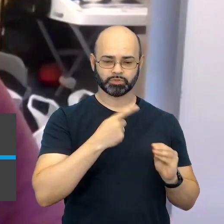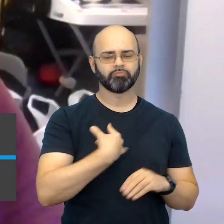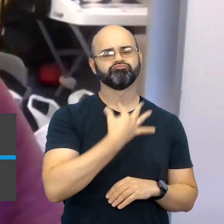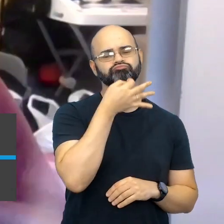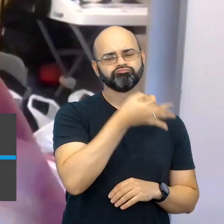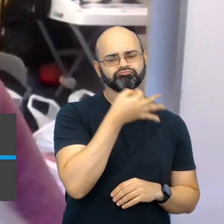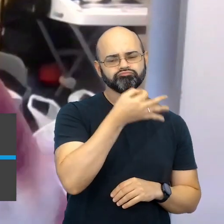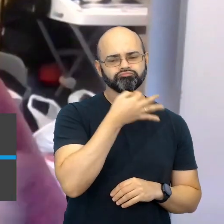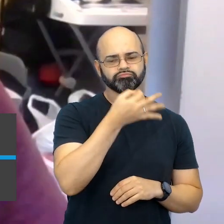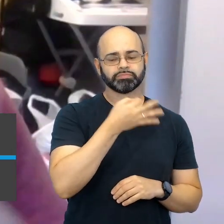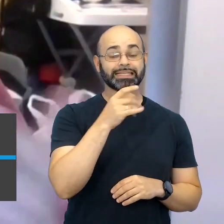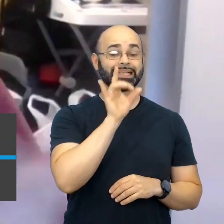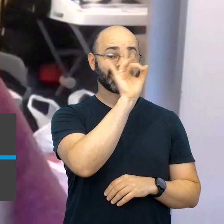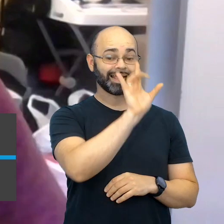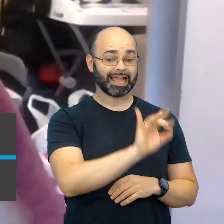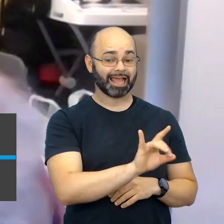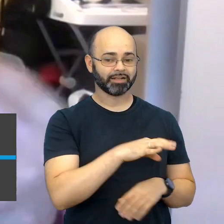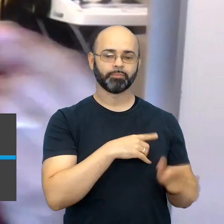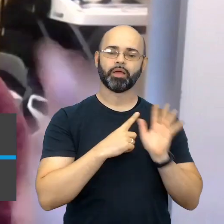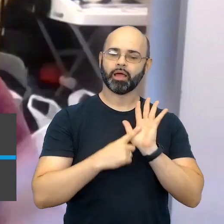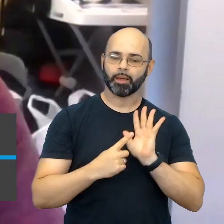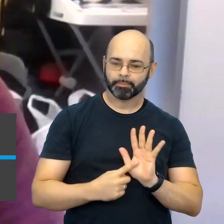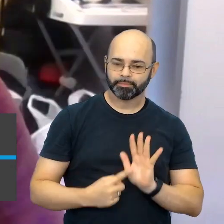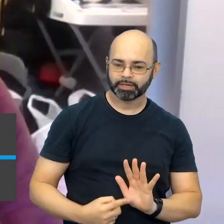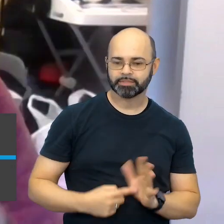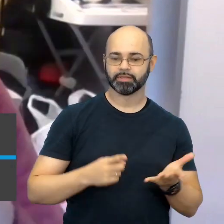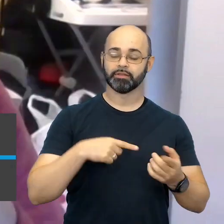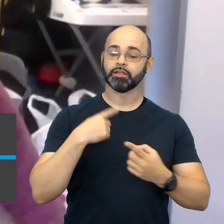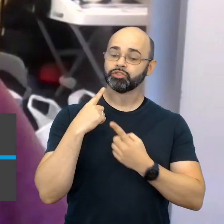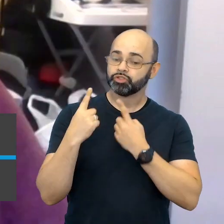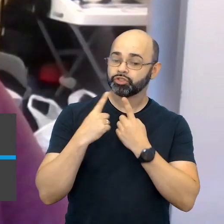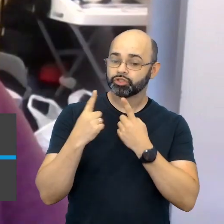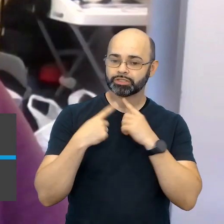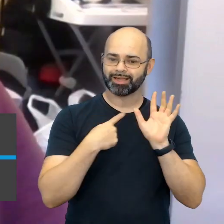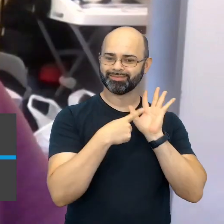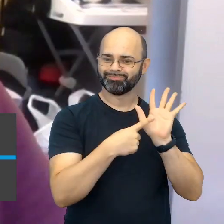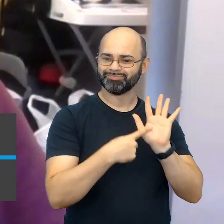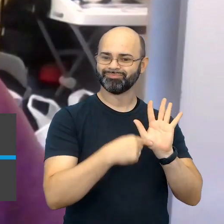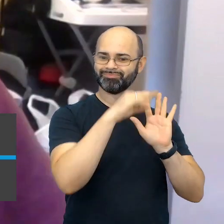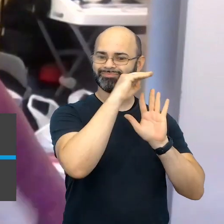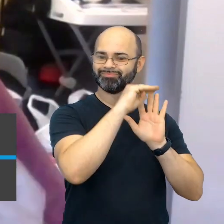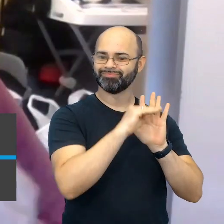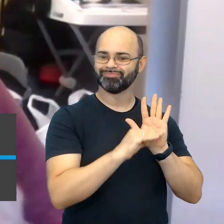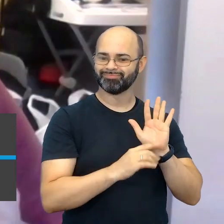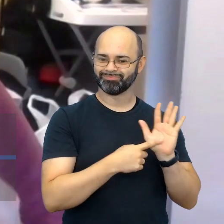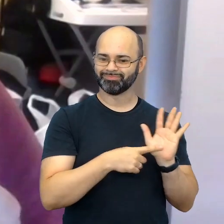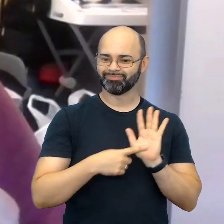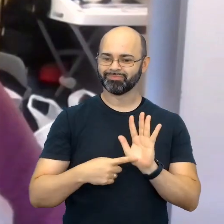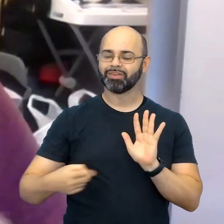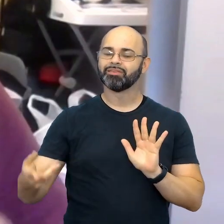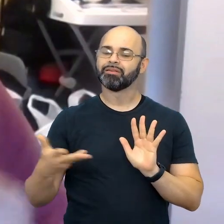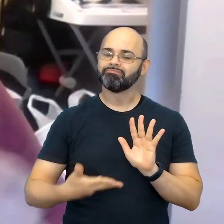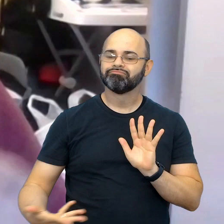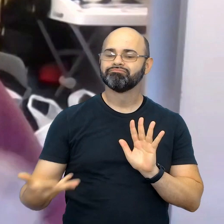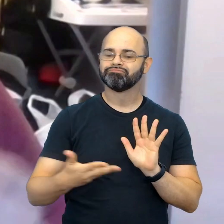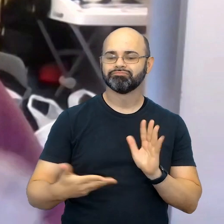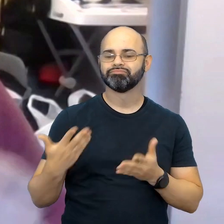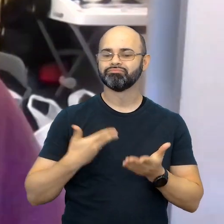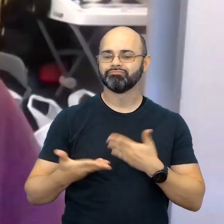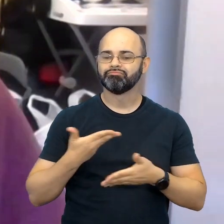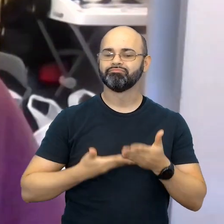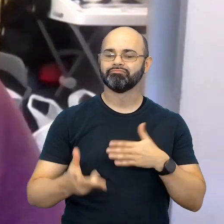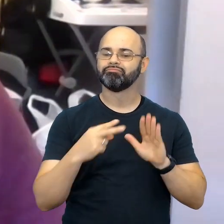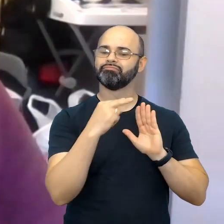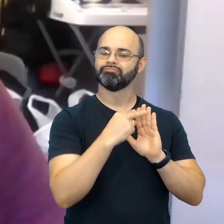cada vez e faço um diálogo, evoluindo a cada postagem que aparece, seguindo uma sequência temática que eu